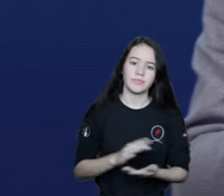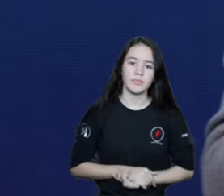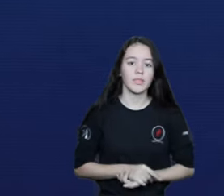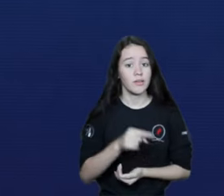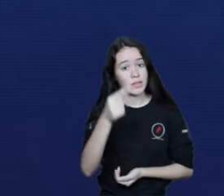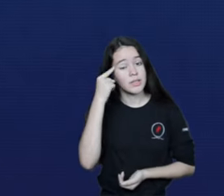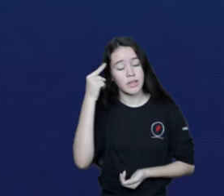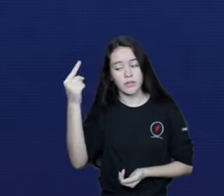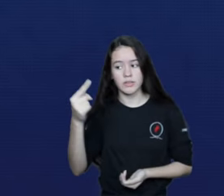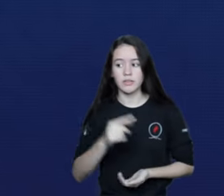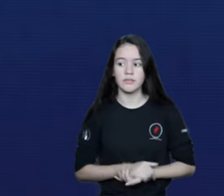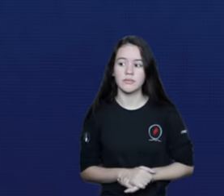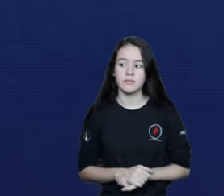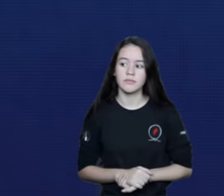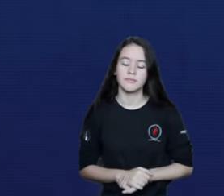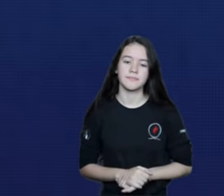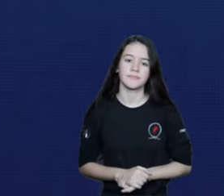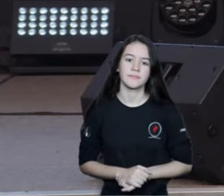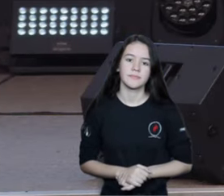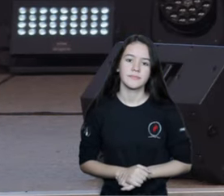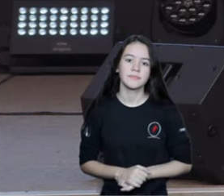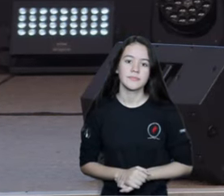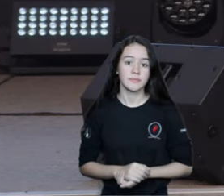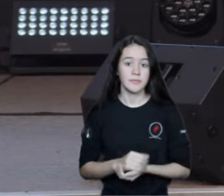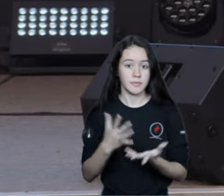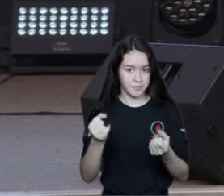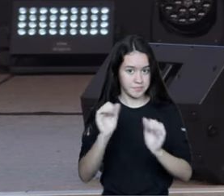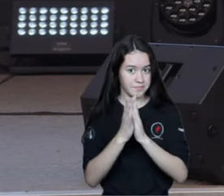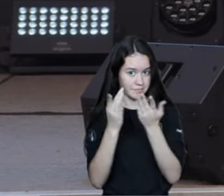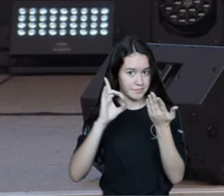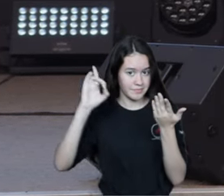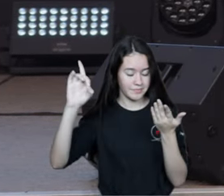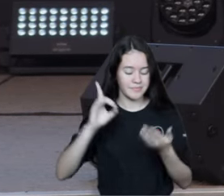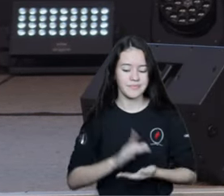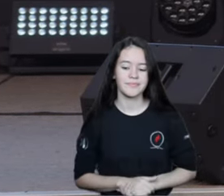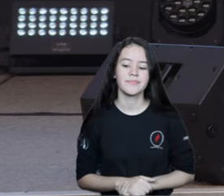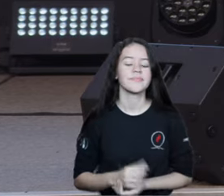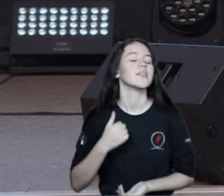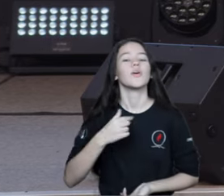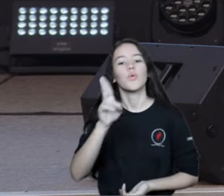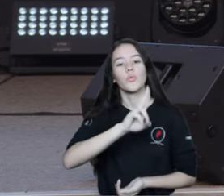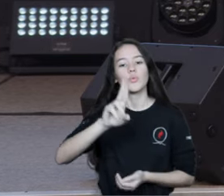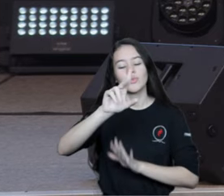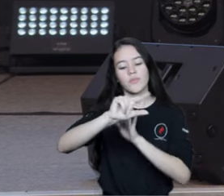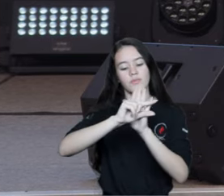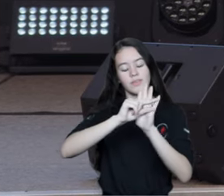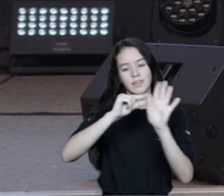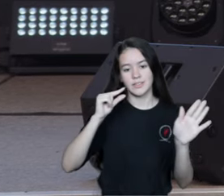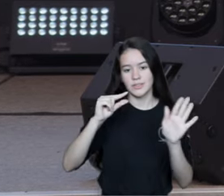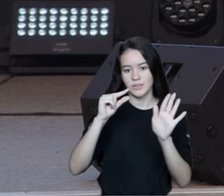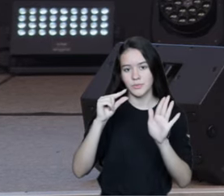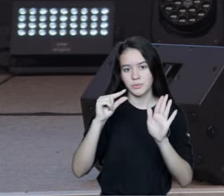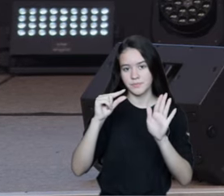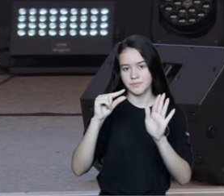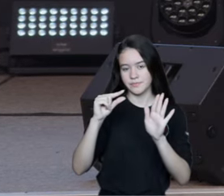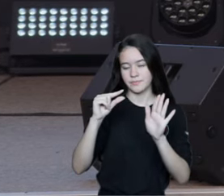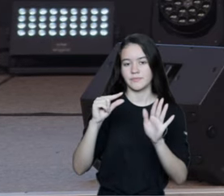para você pensar vamos lá vamos para a Bíblia Eu uso esse versículo